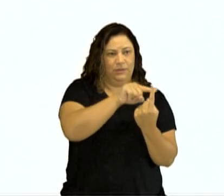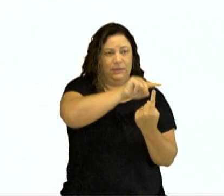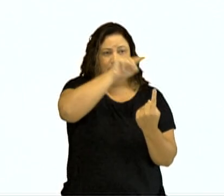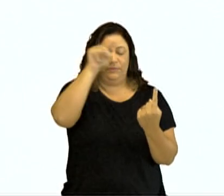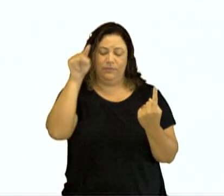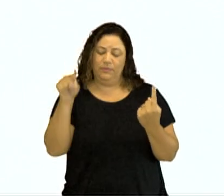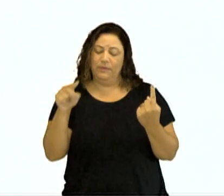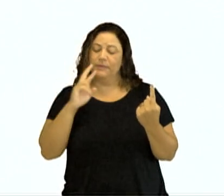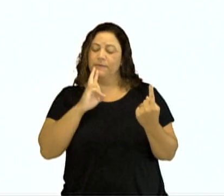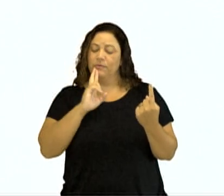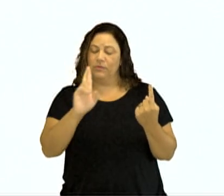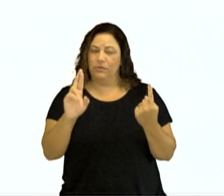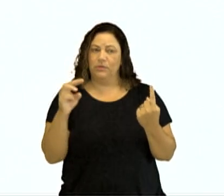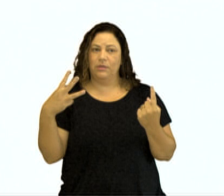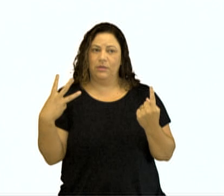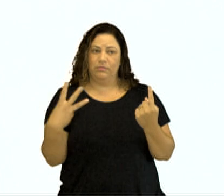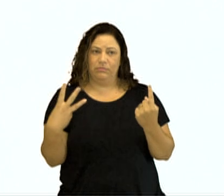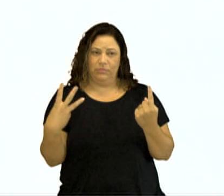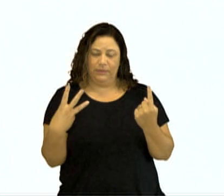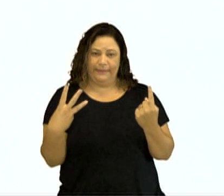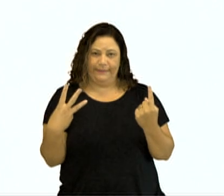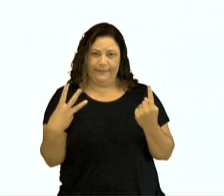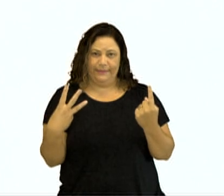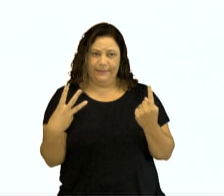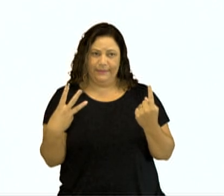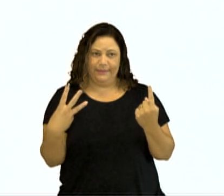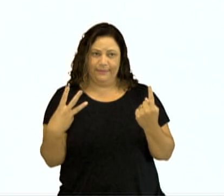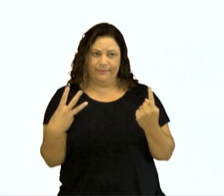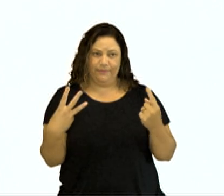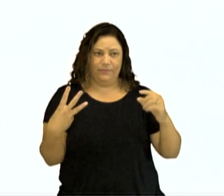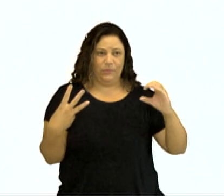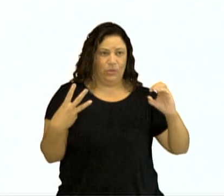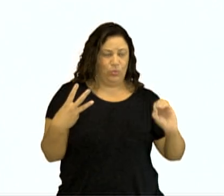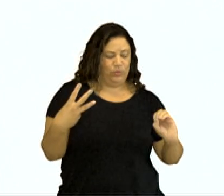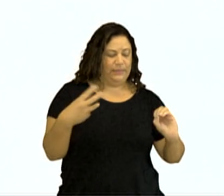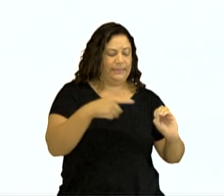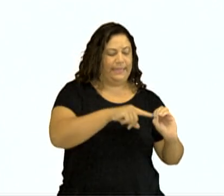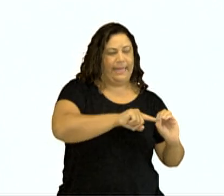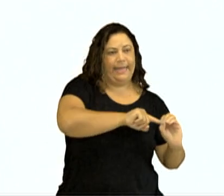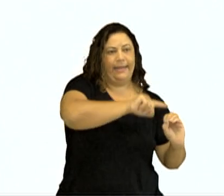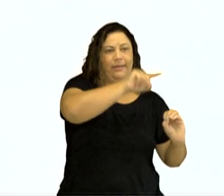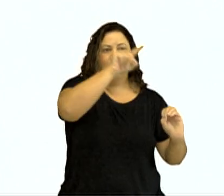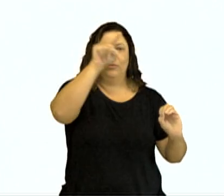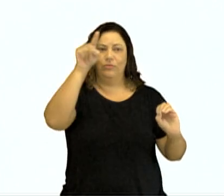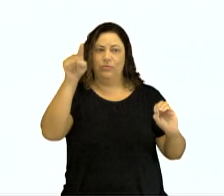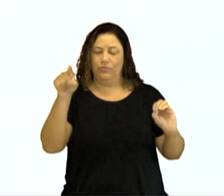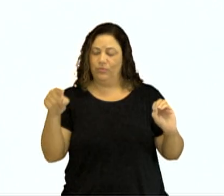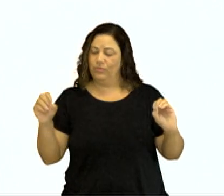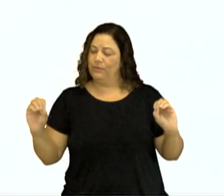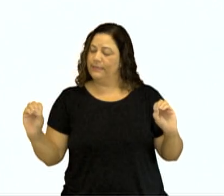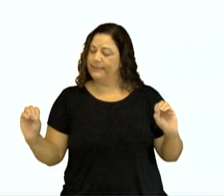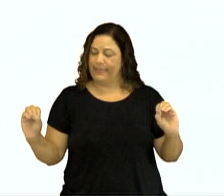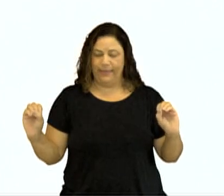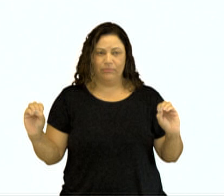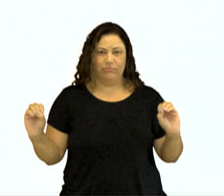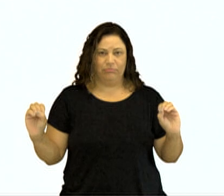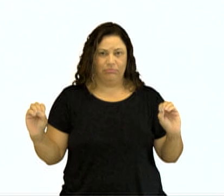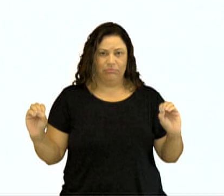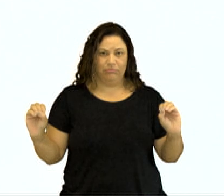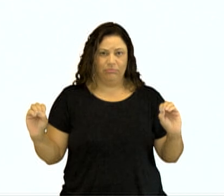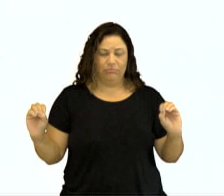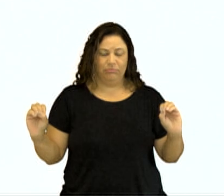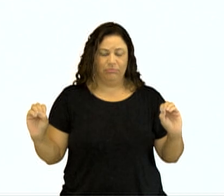resultado o 3. Zero entrando na minha função, o resultado é zero, porque eu só tenho